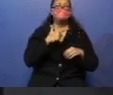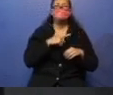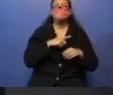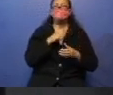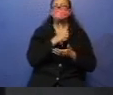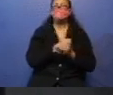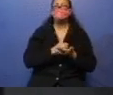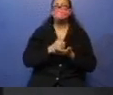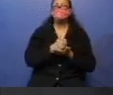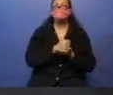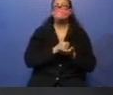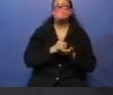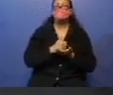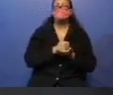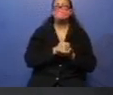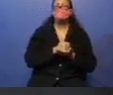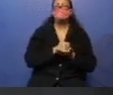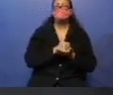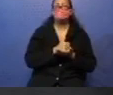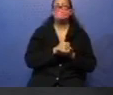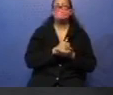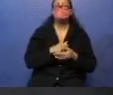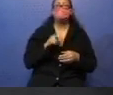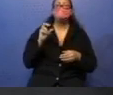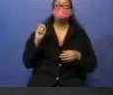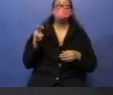O que esse vírus causa?